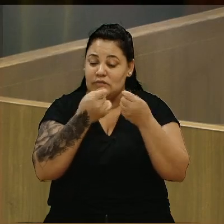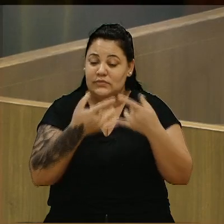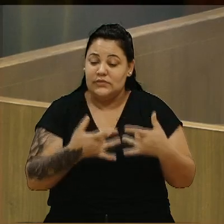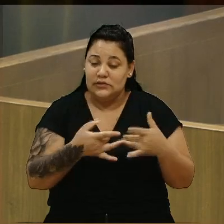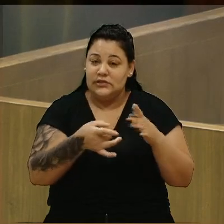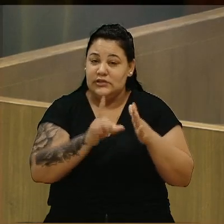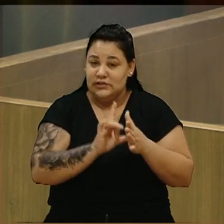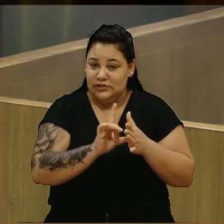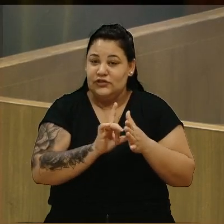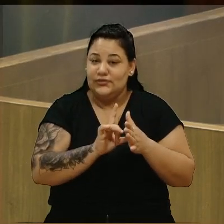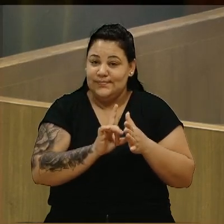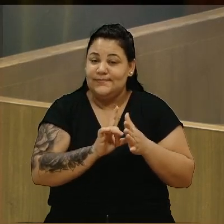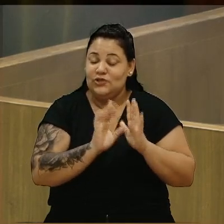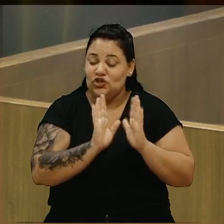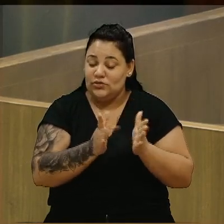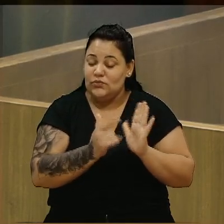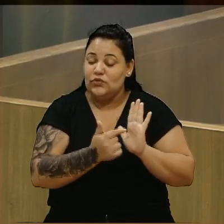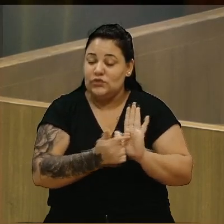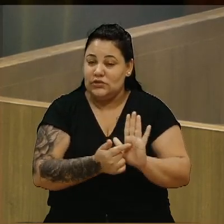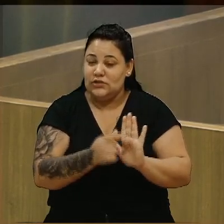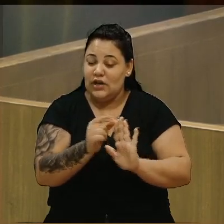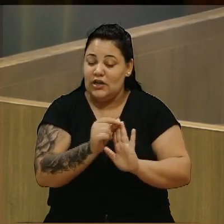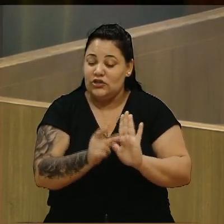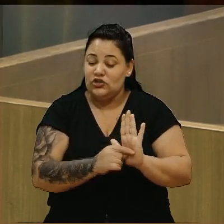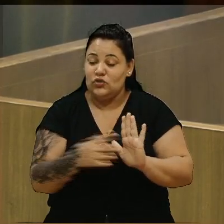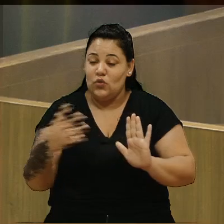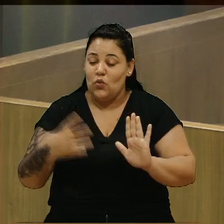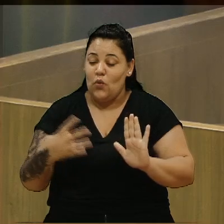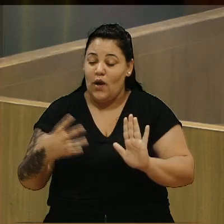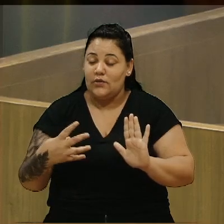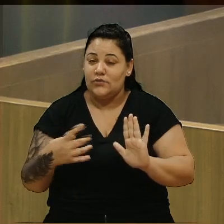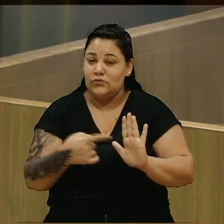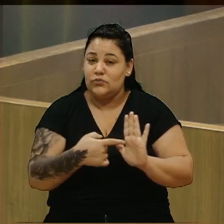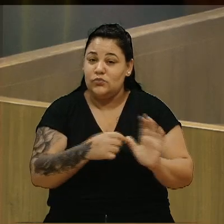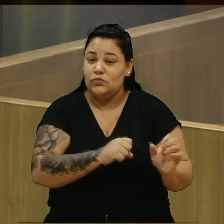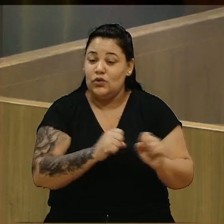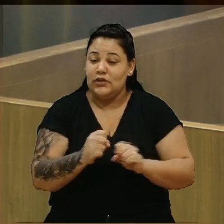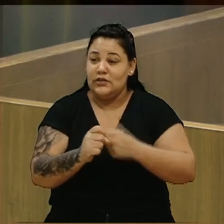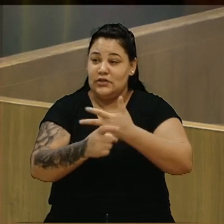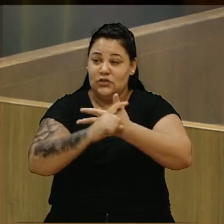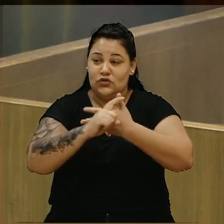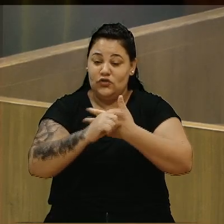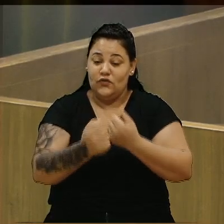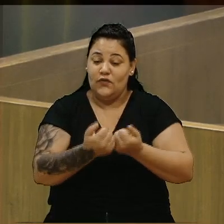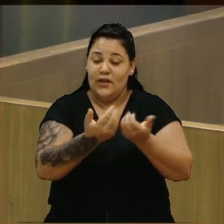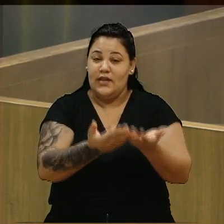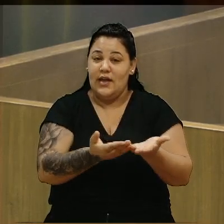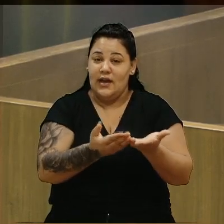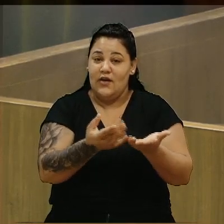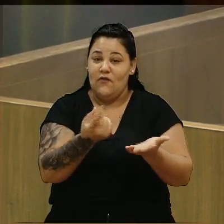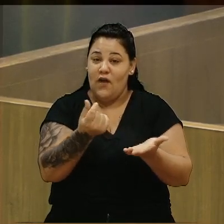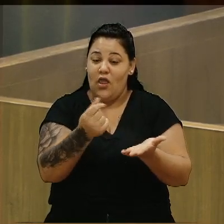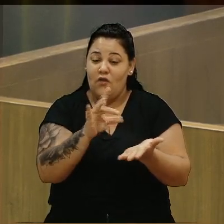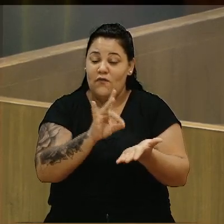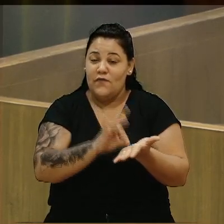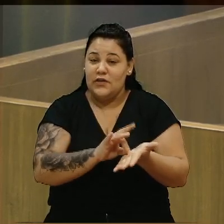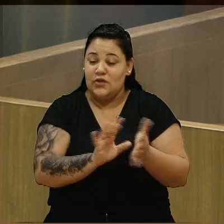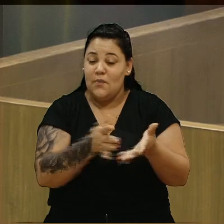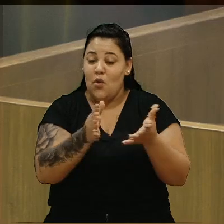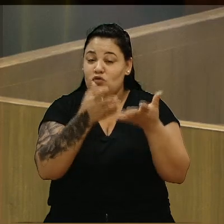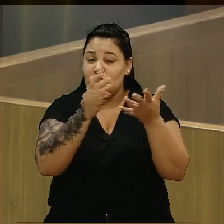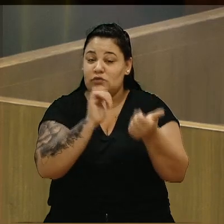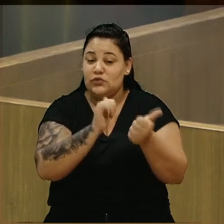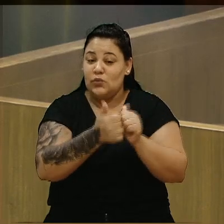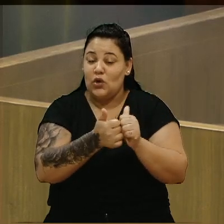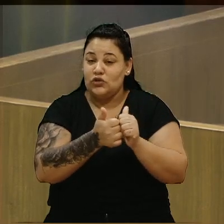7696 de 2013. Artigo 4º, o Poder Executivo fixará anualmente o valor destinado ao incentivo esportivo de lazer, que